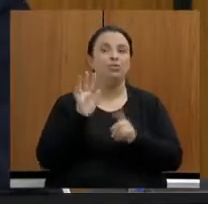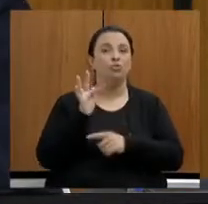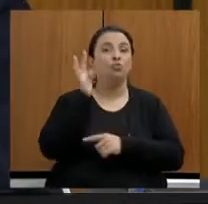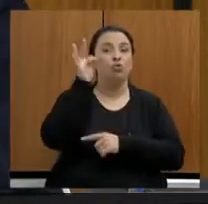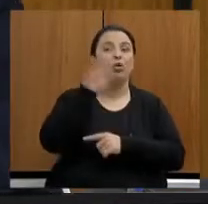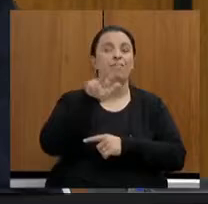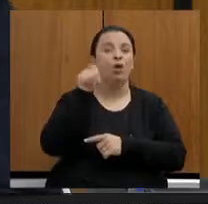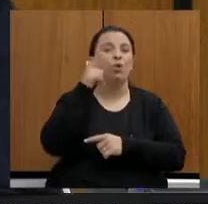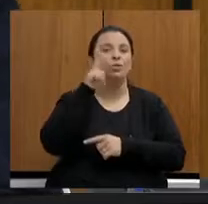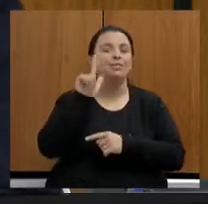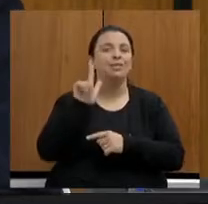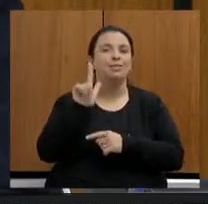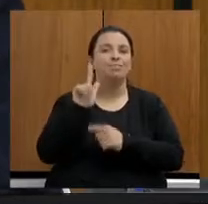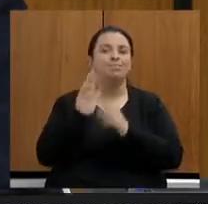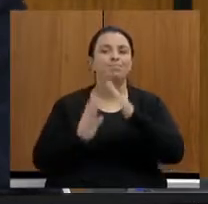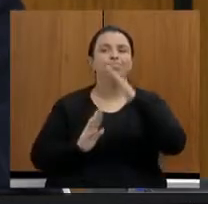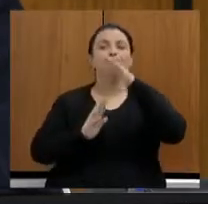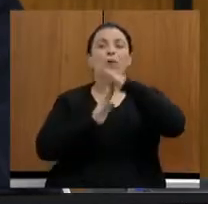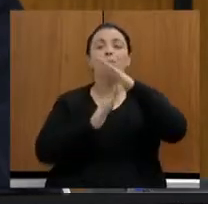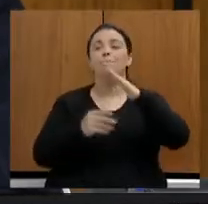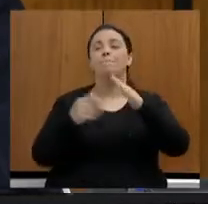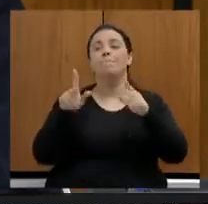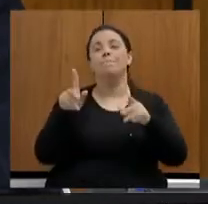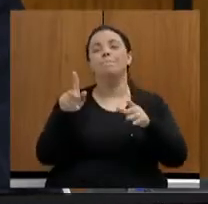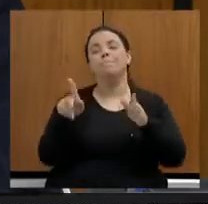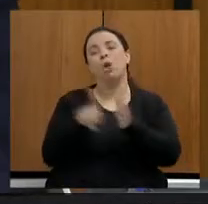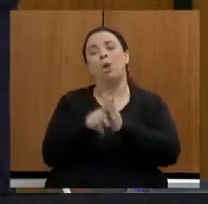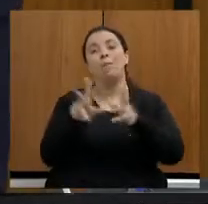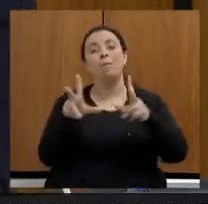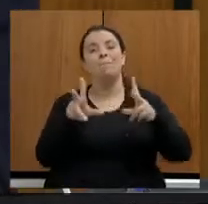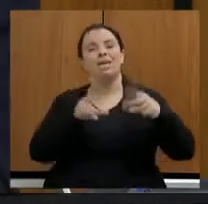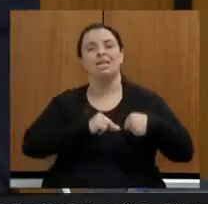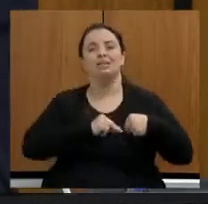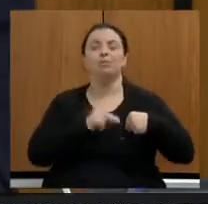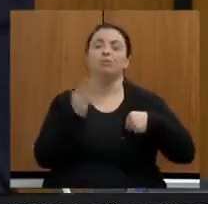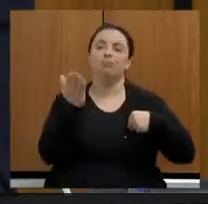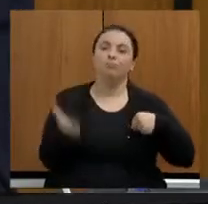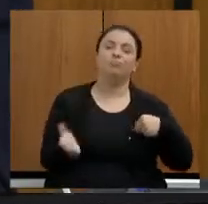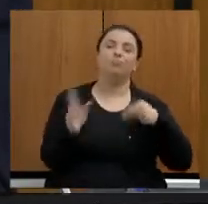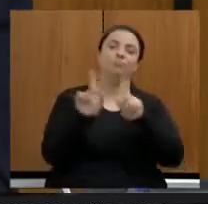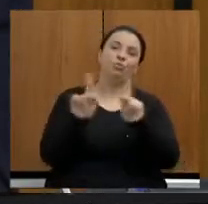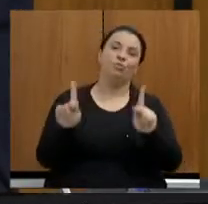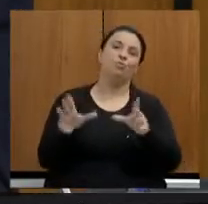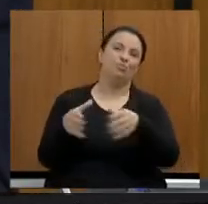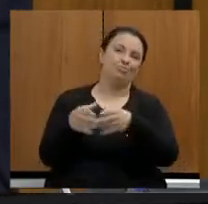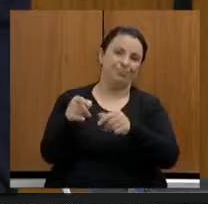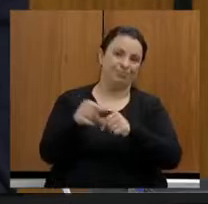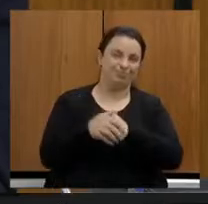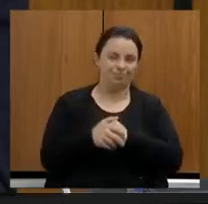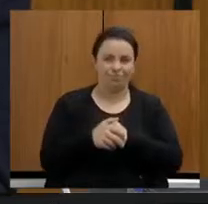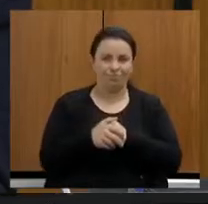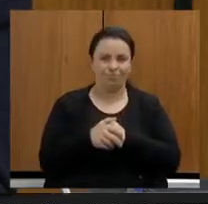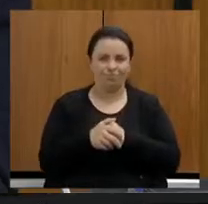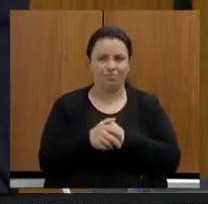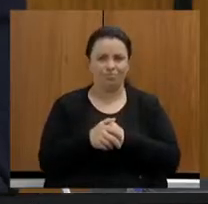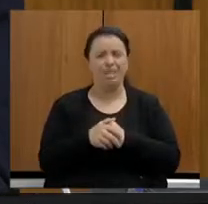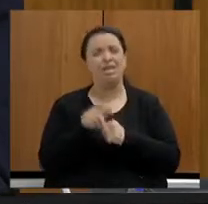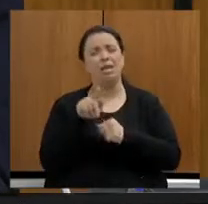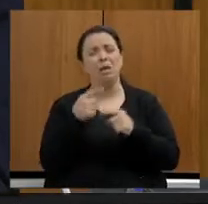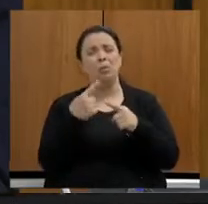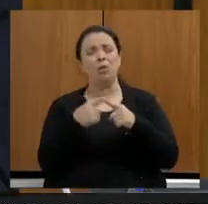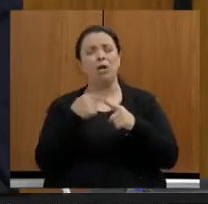não tô dizendo isso secretário porque eu tenho ouvido aqui é essa questão